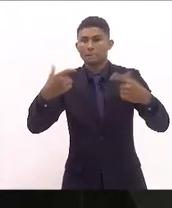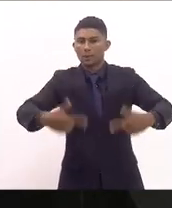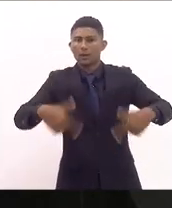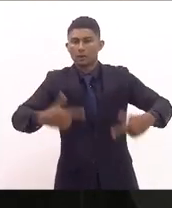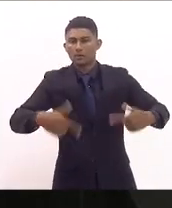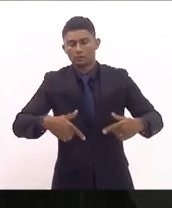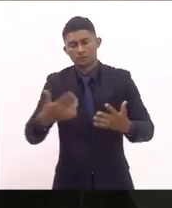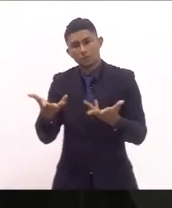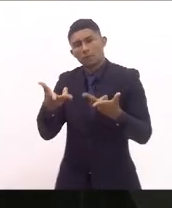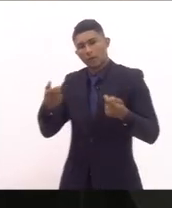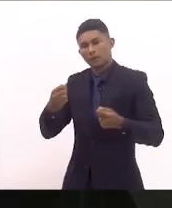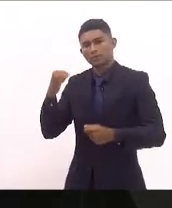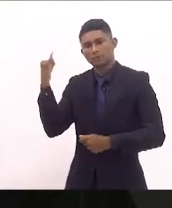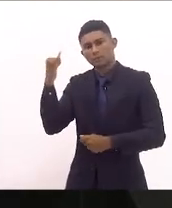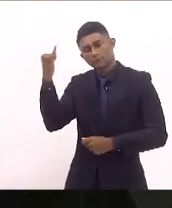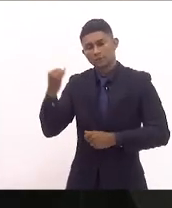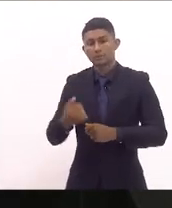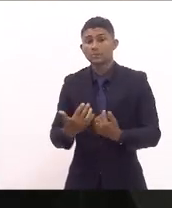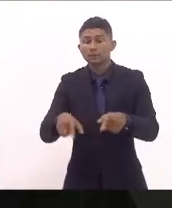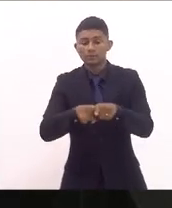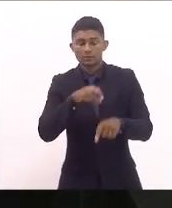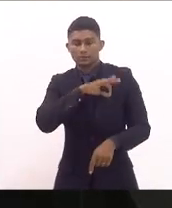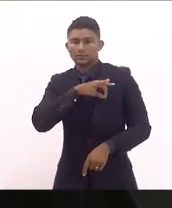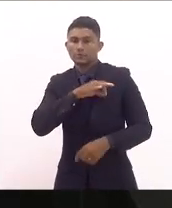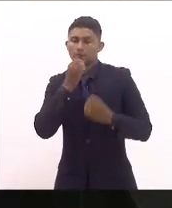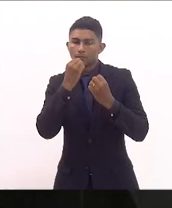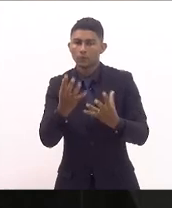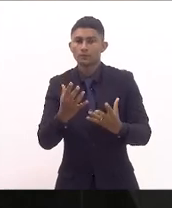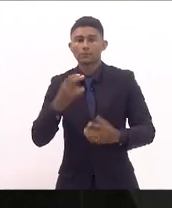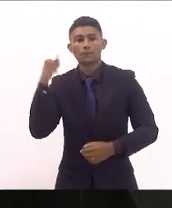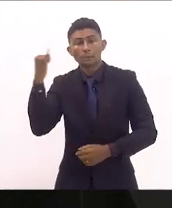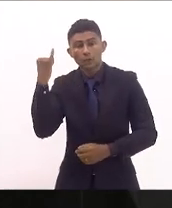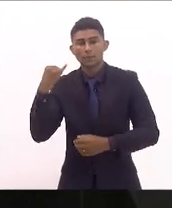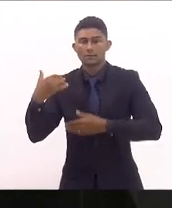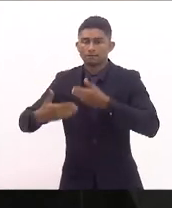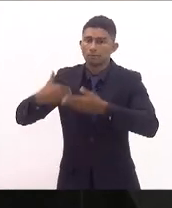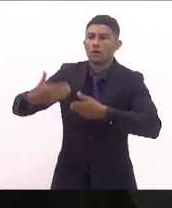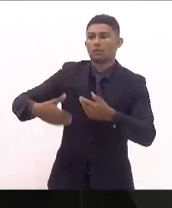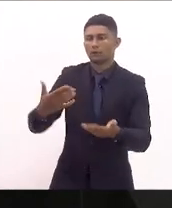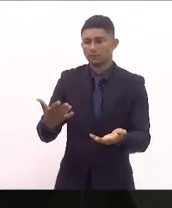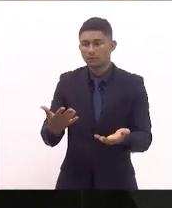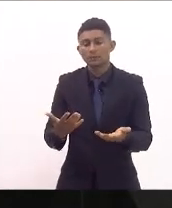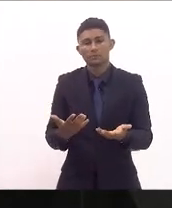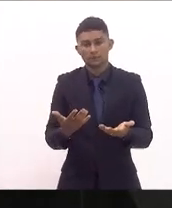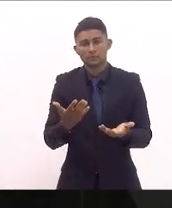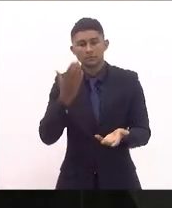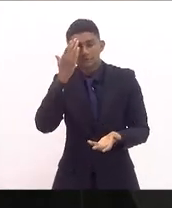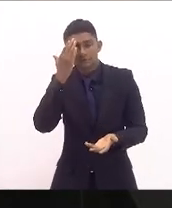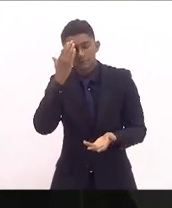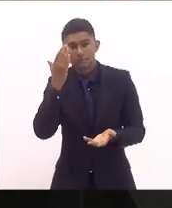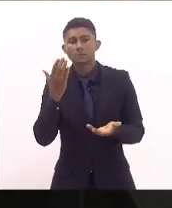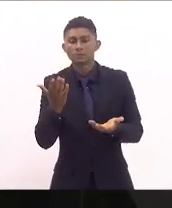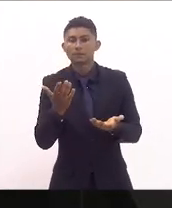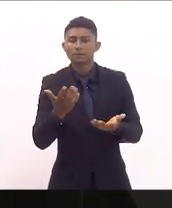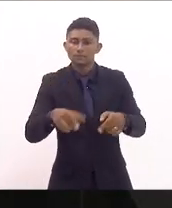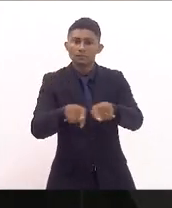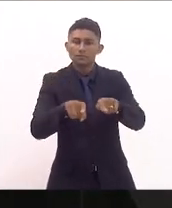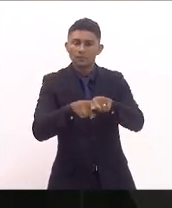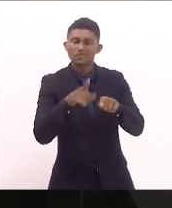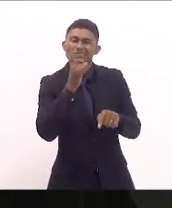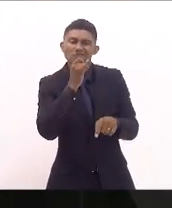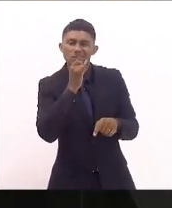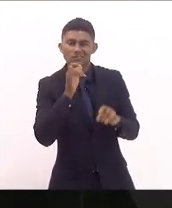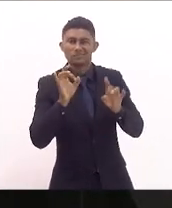qualificado mais bem remunerado isso é fundamental para o nosso processo de desenvolvimento é não necessariamente a trajetória